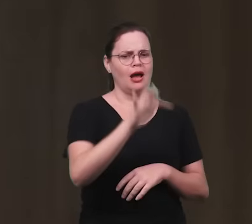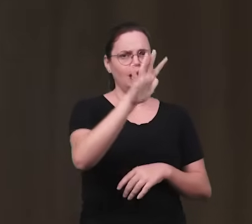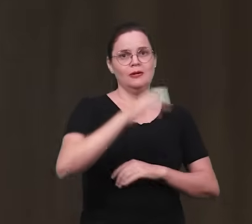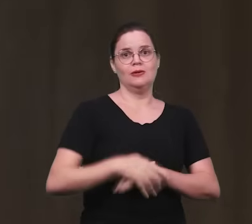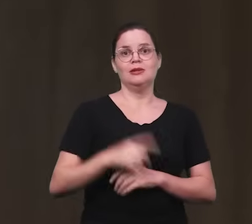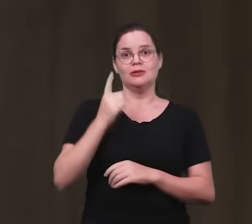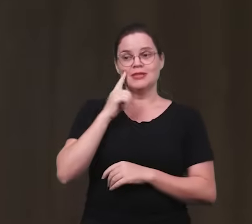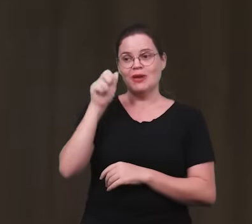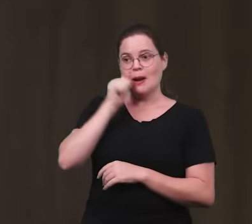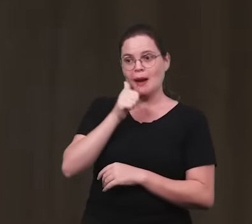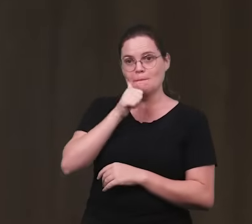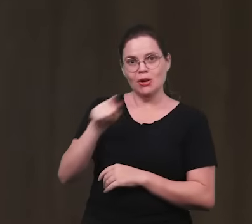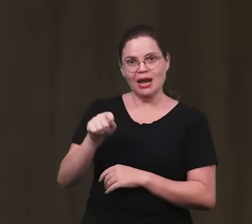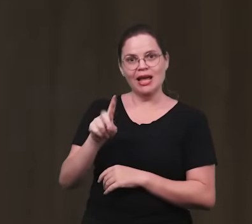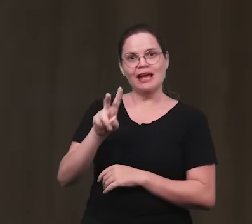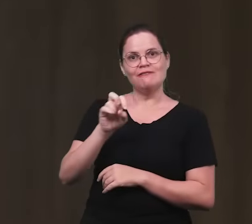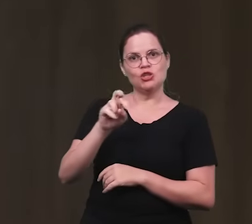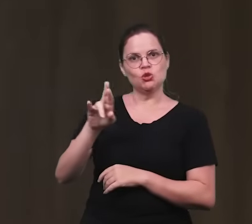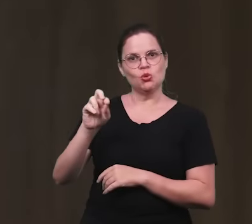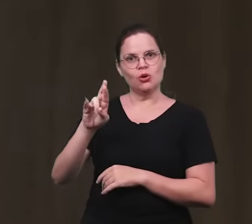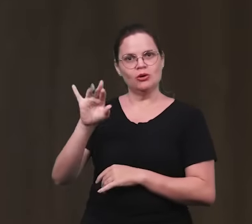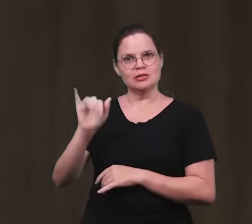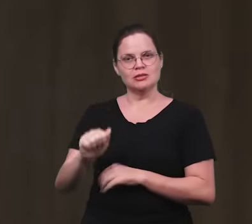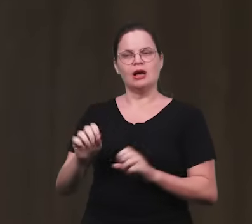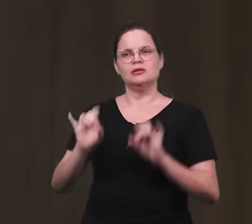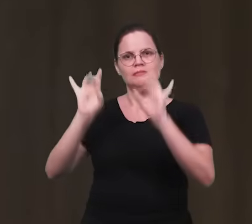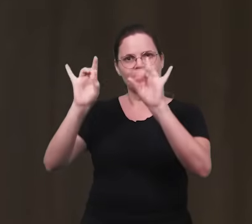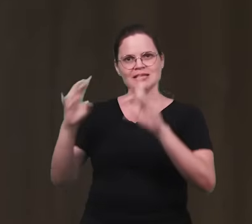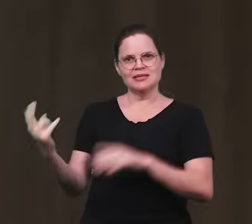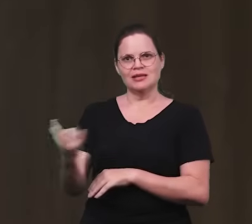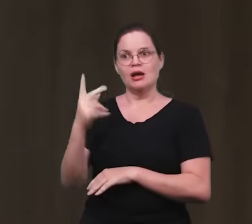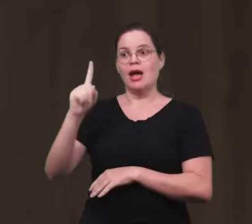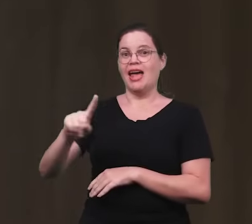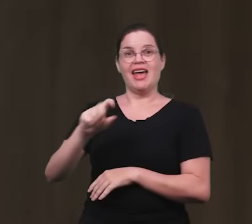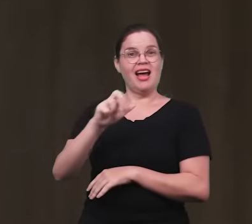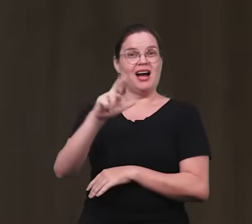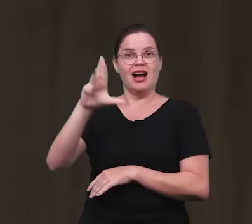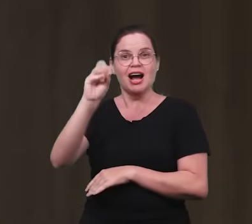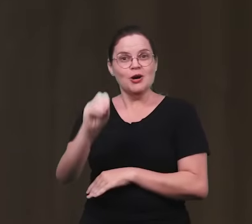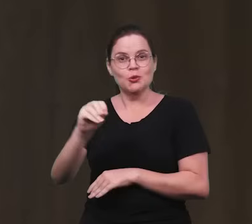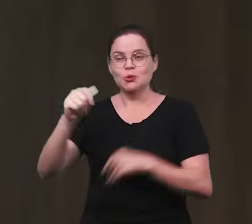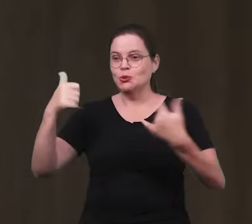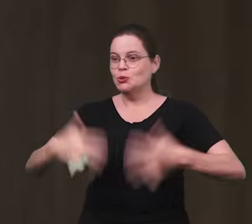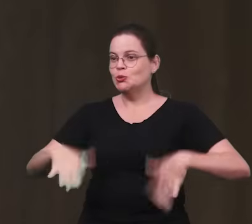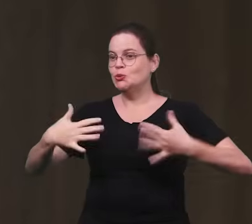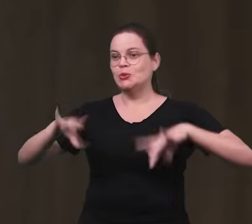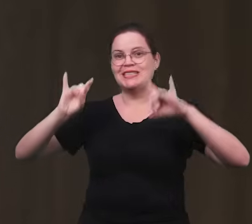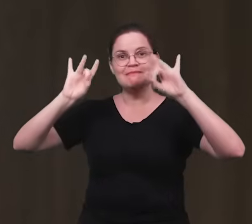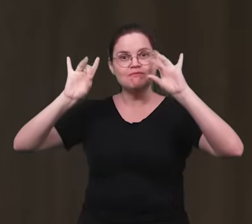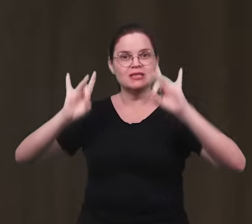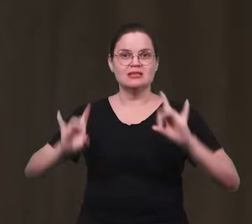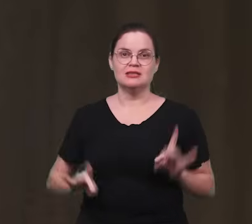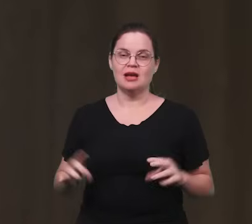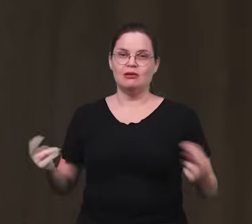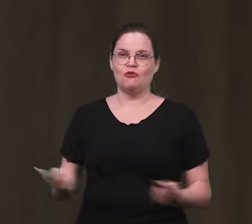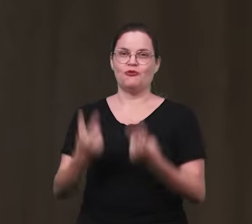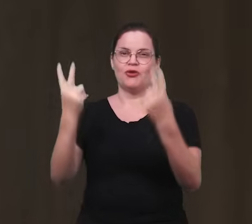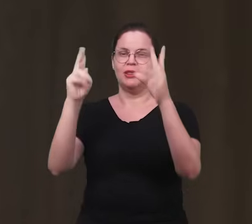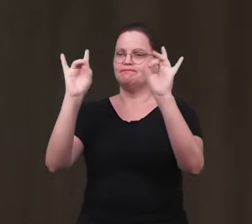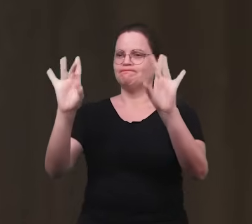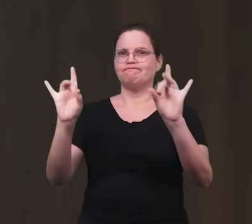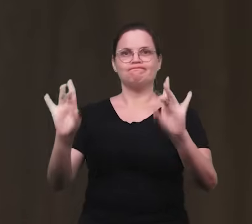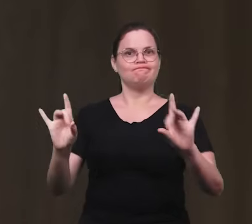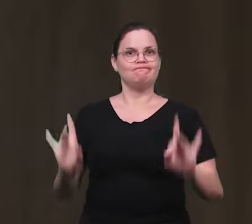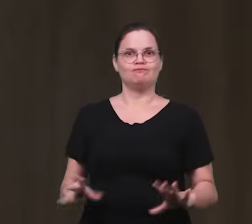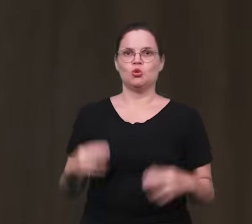é exatamente isso. Ela é uma raridade. É algo muito especial, tem um valor inestimável. Então nós, e a palavra